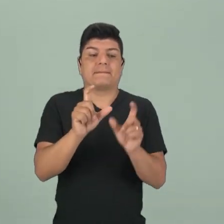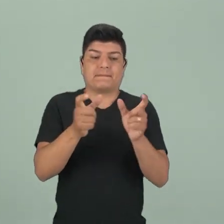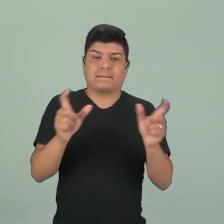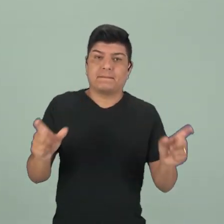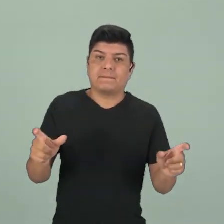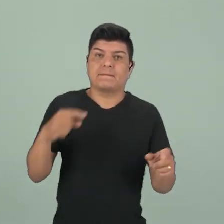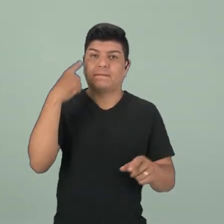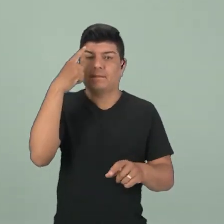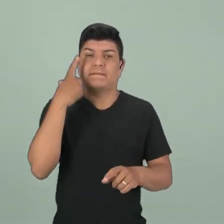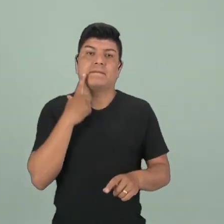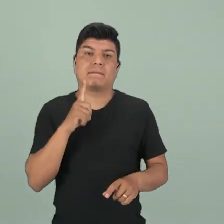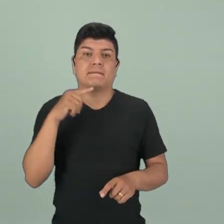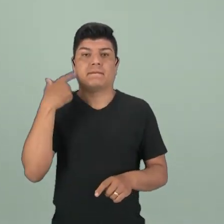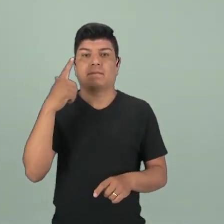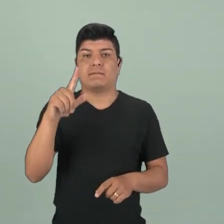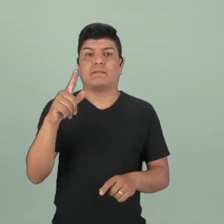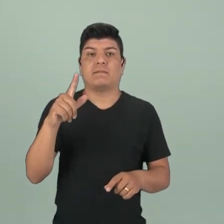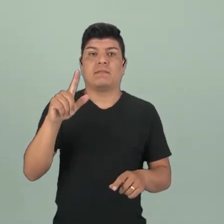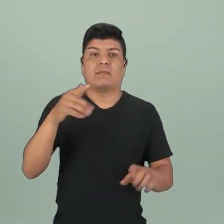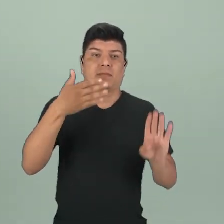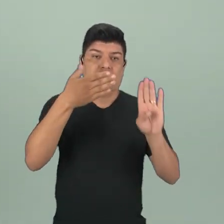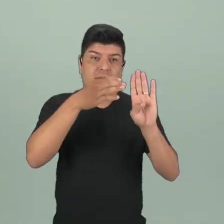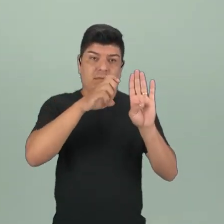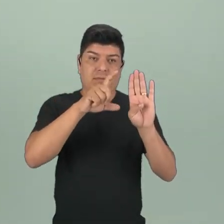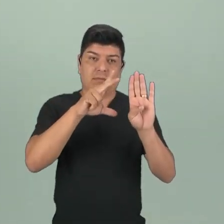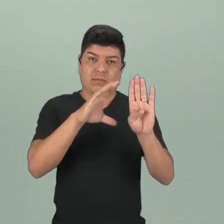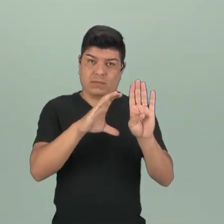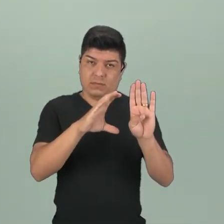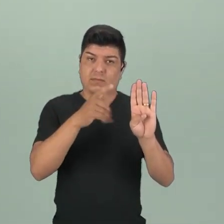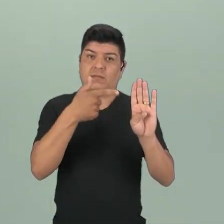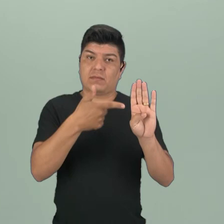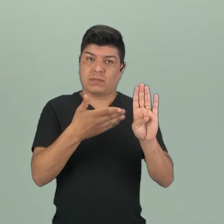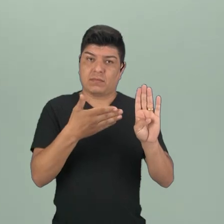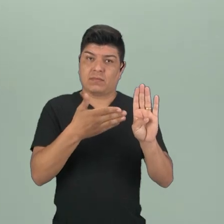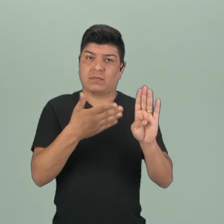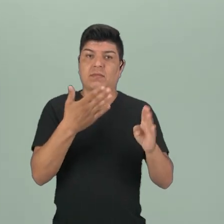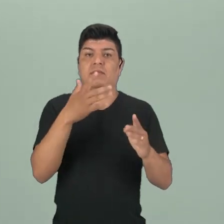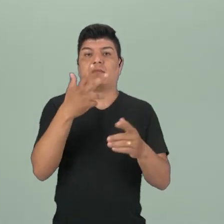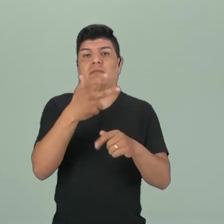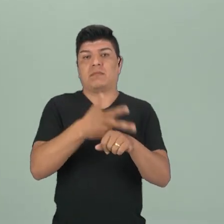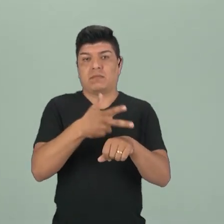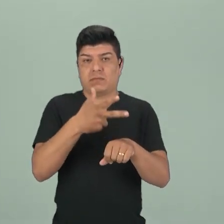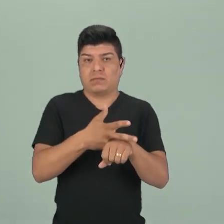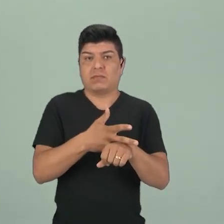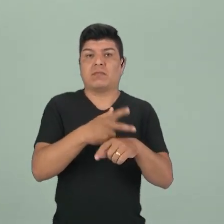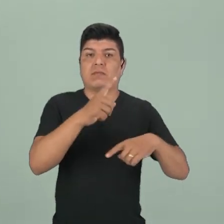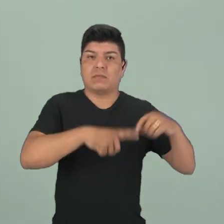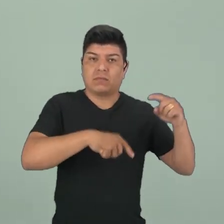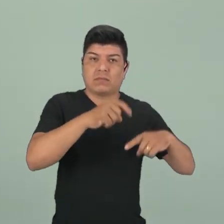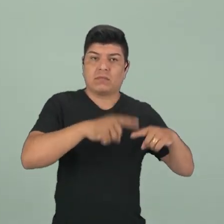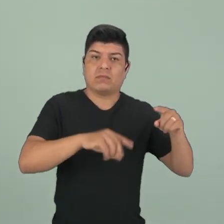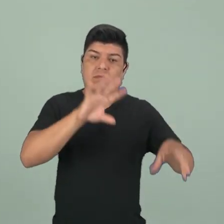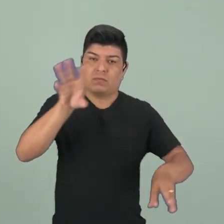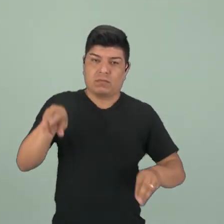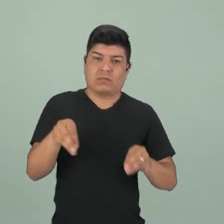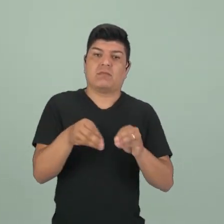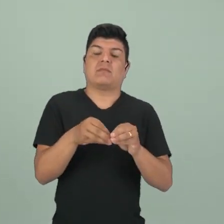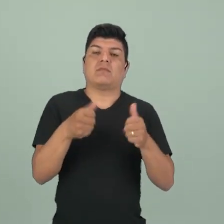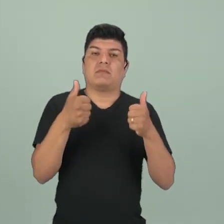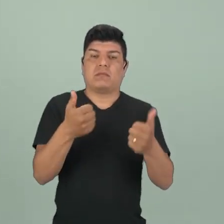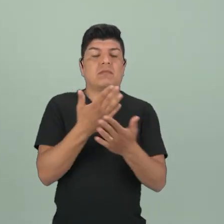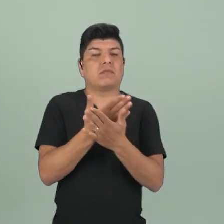da língua espanhola. Não esqueça de acessar o portal Eduque, né? Conferir lá os vídeos, os materiais complementares, tá?